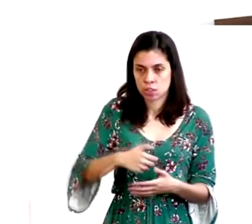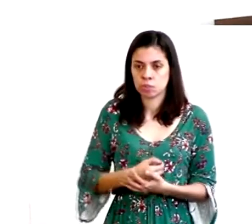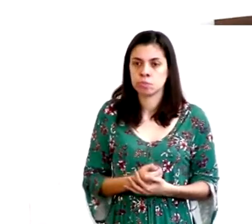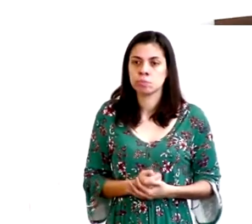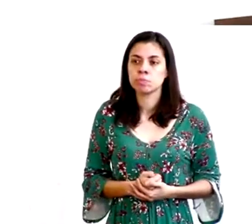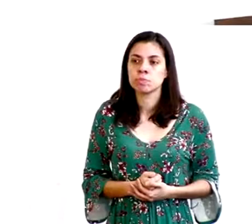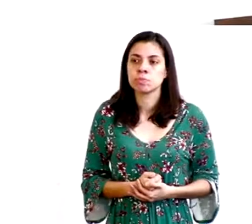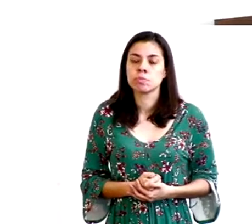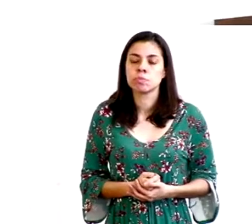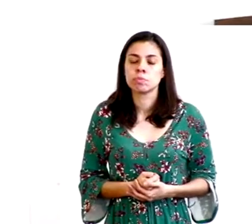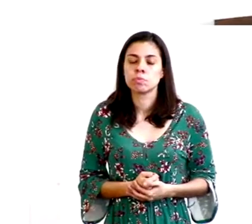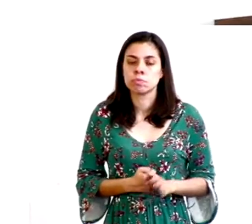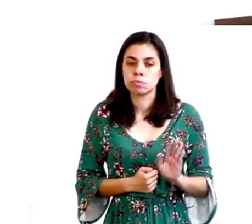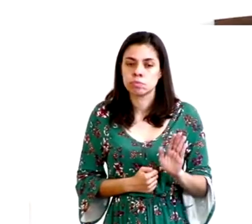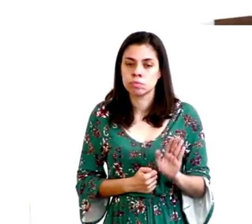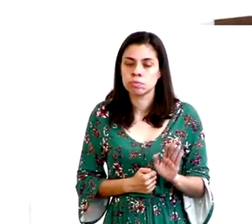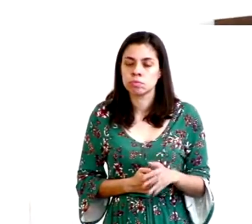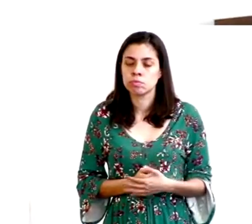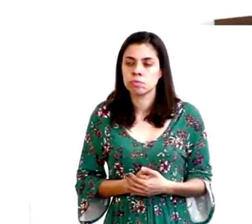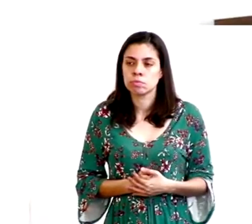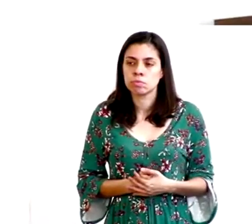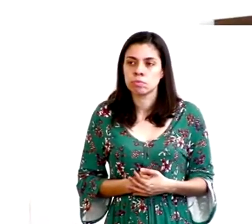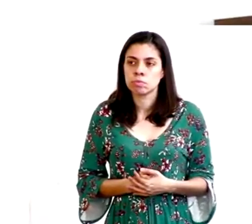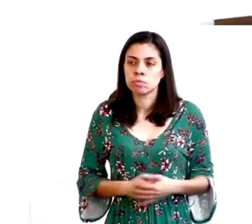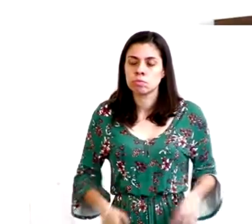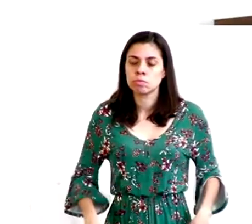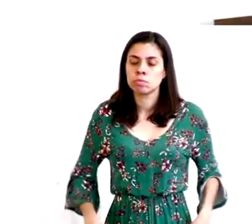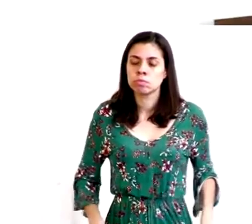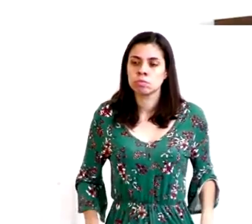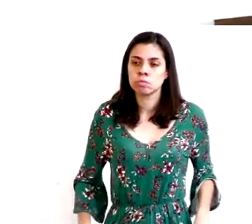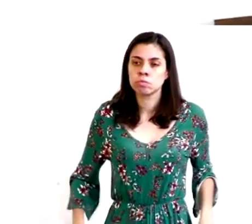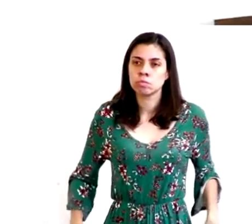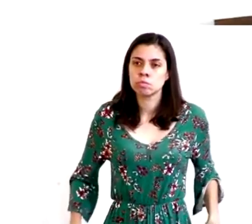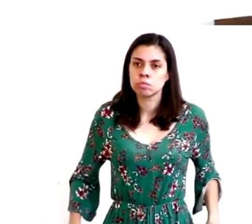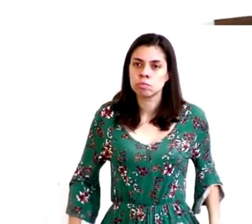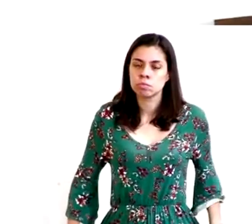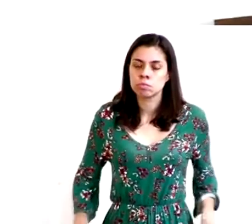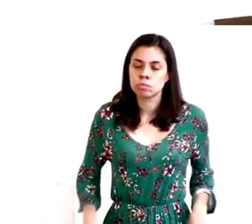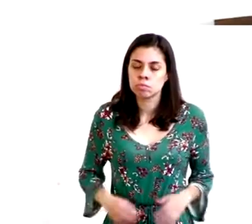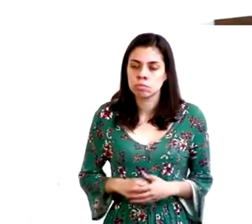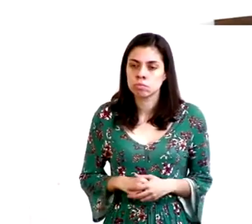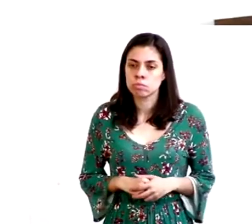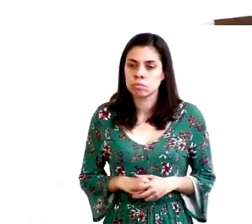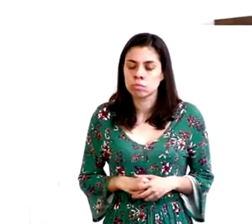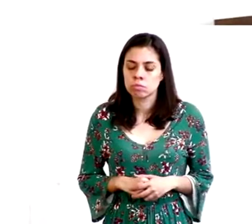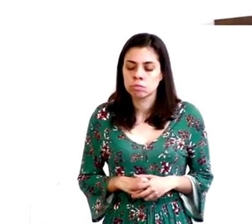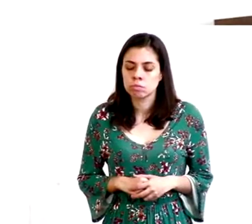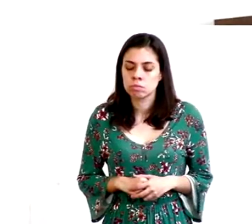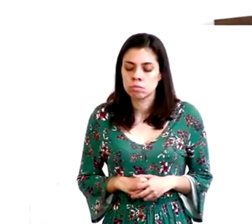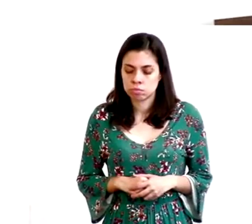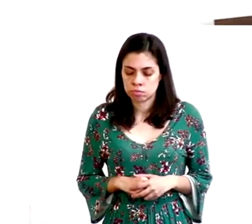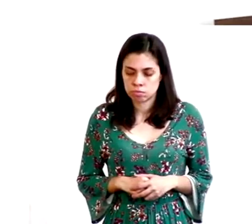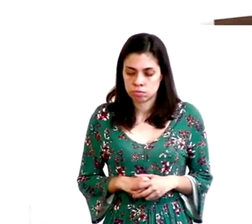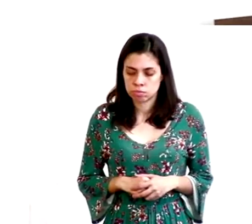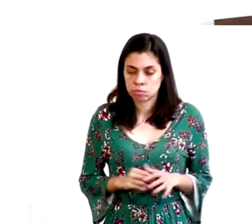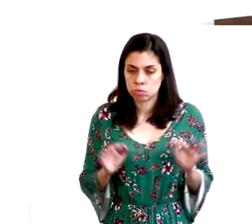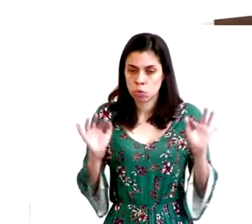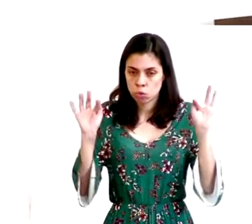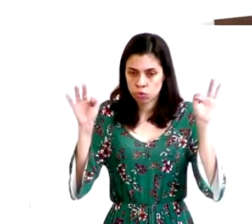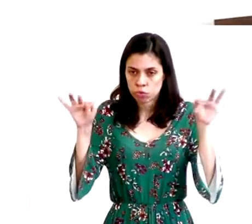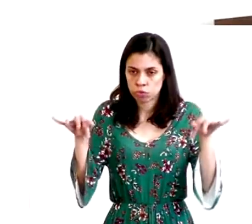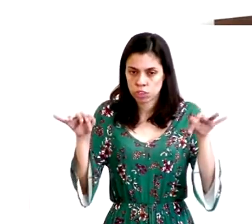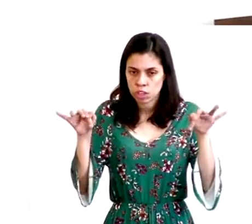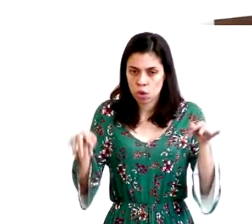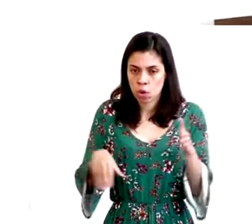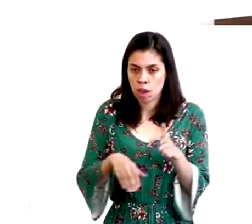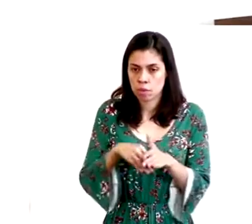ao final do capítulo 7, versículo 28, final do Sermão do Monte, nós podemos ler: